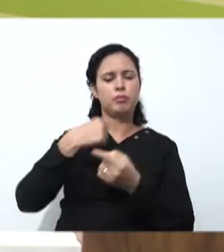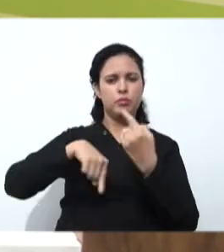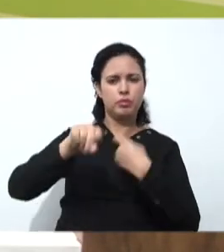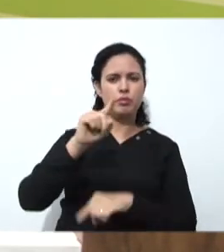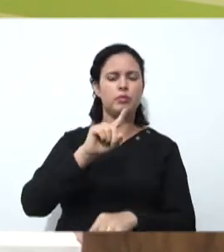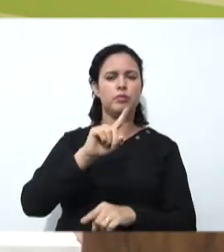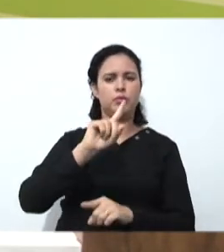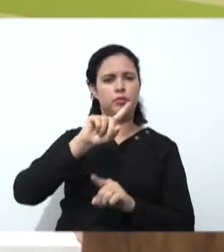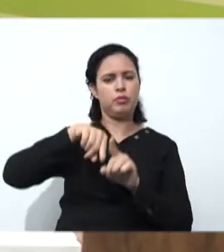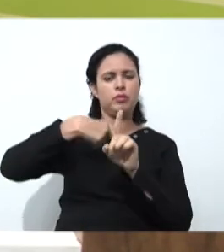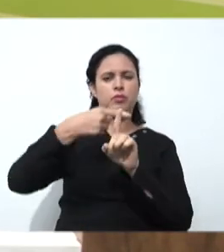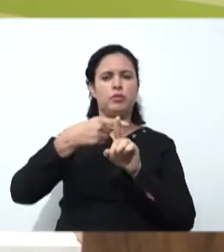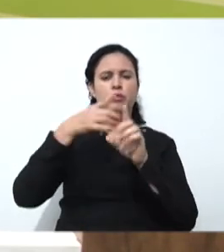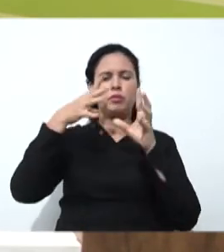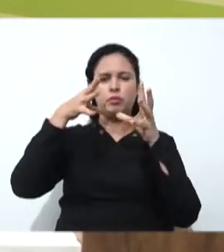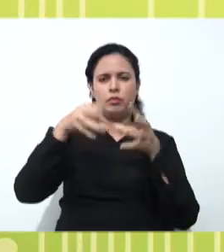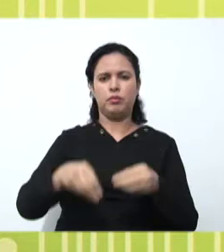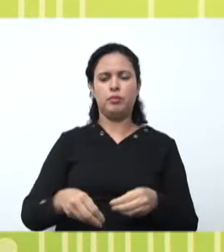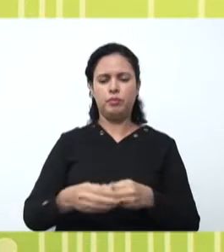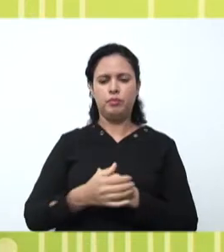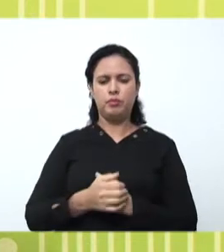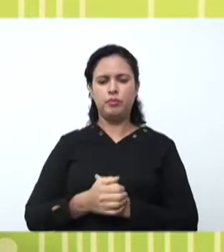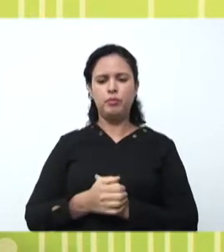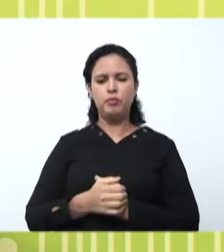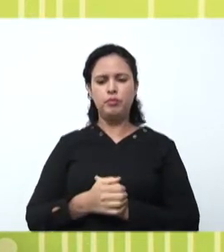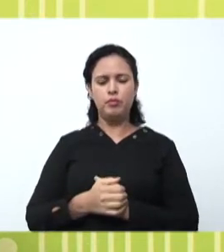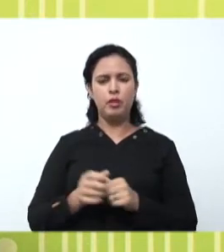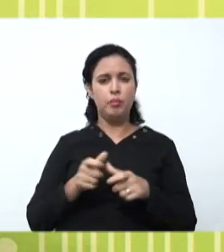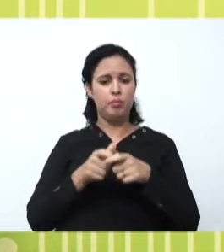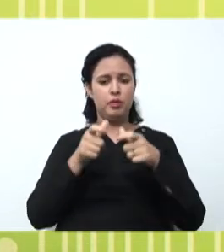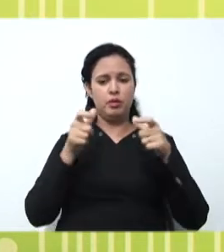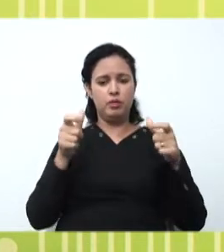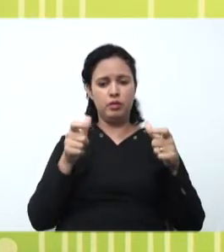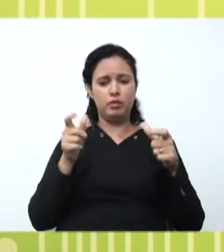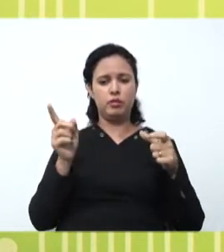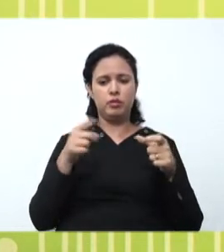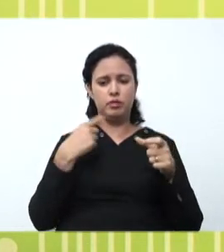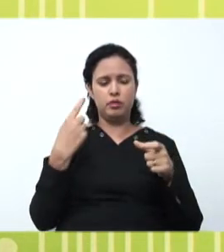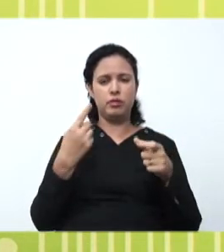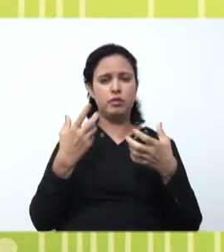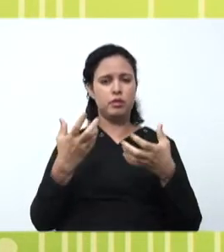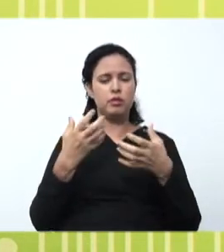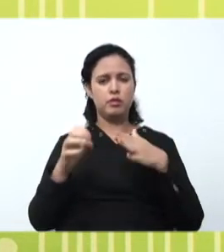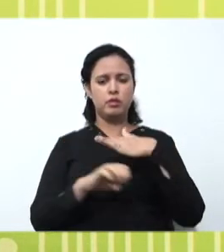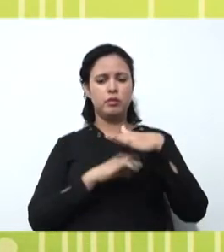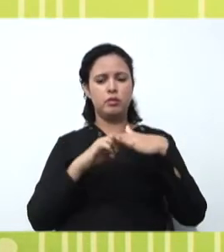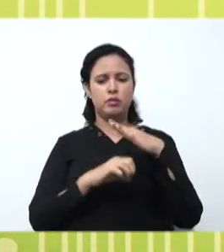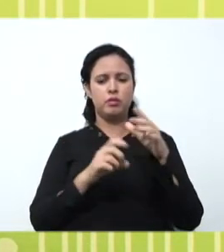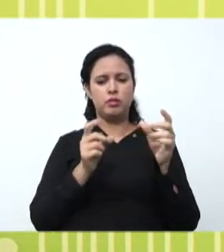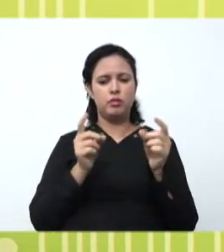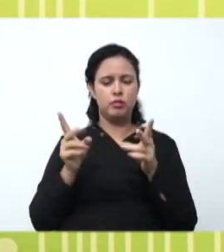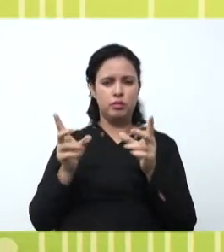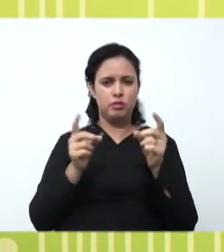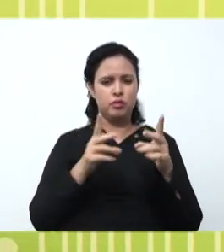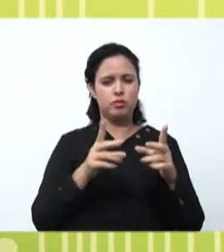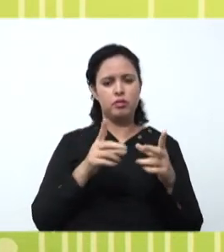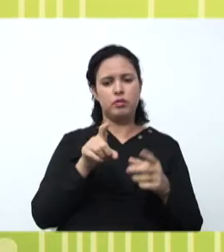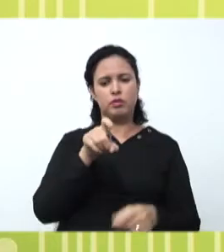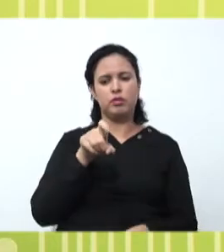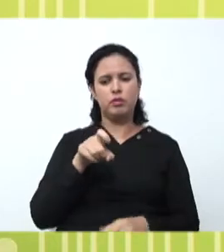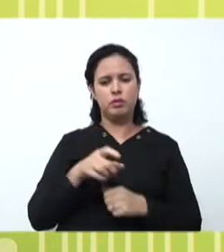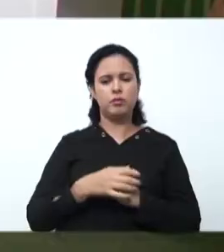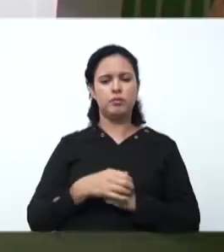muito favorável a todos, não é? É um retorno muito maior do que a gente pode requerer, talvez, de uma empresa que vende um produto X, né? E dá